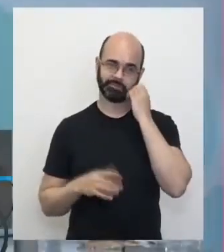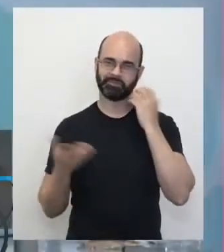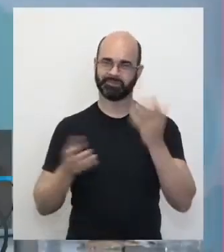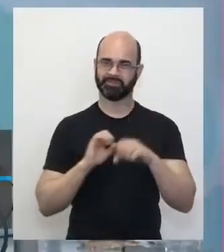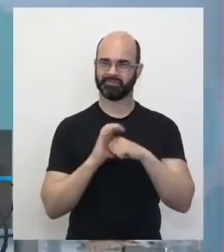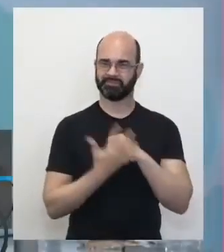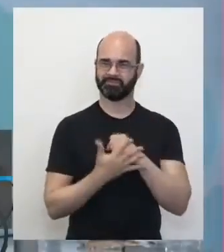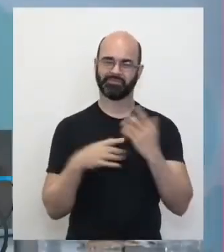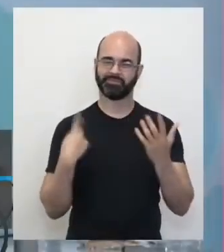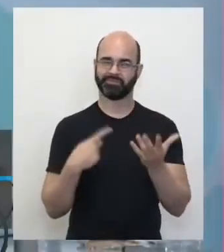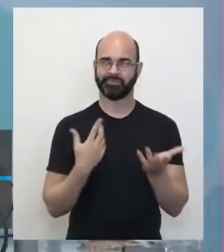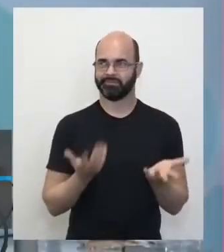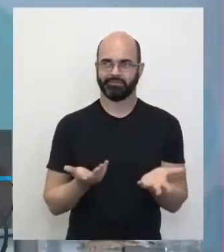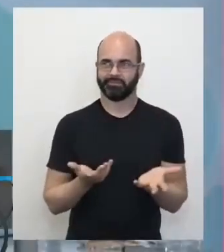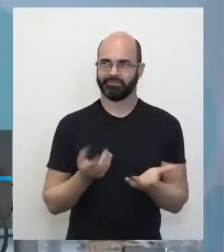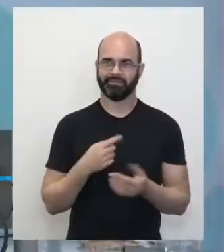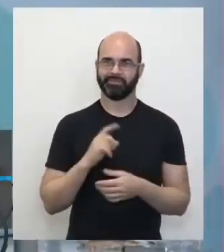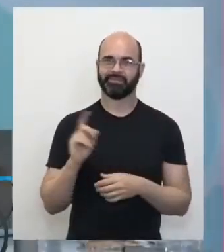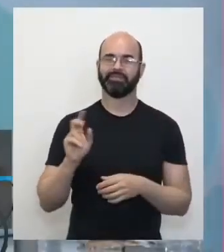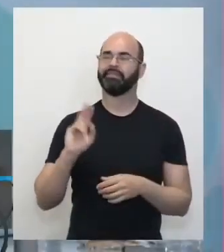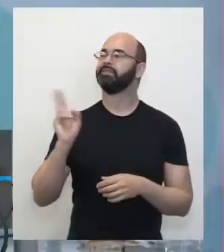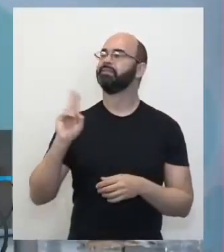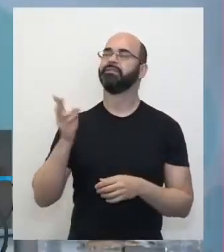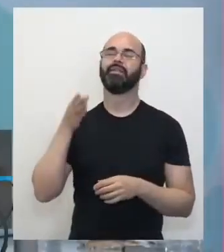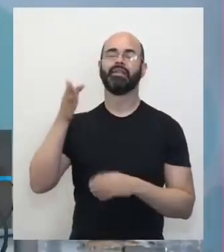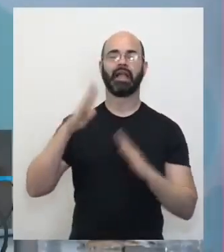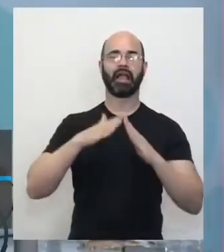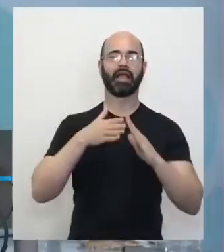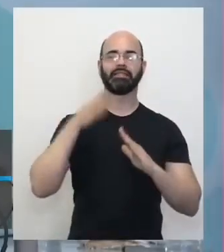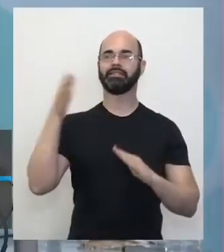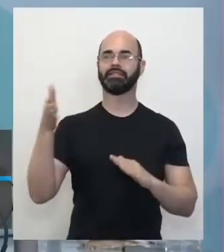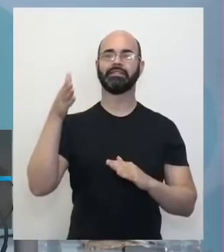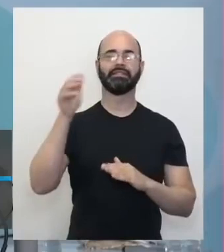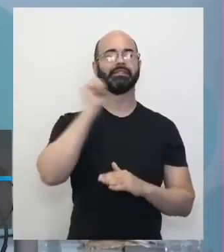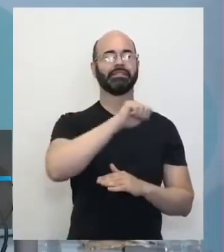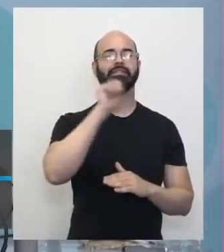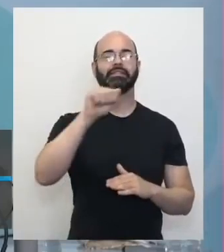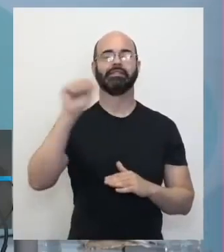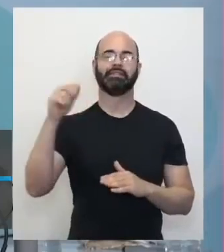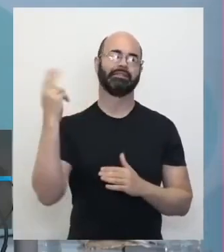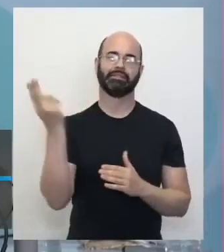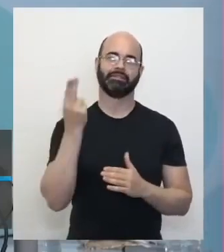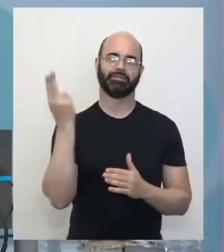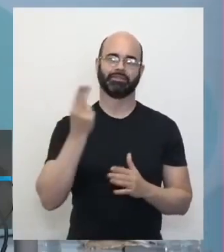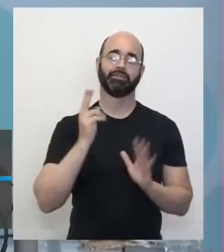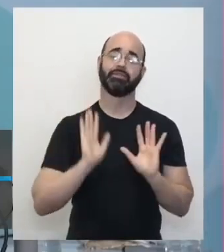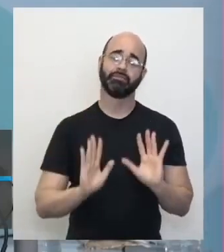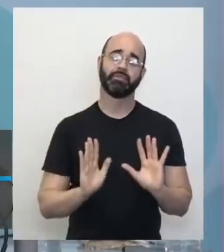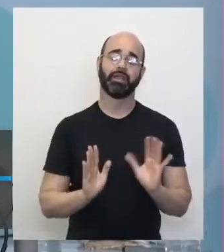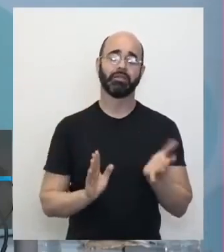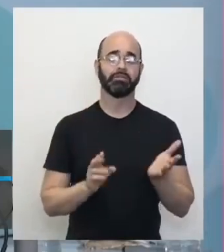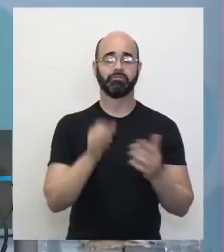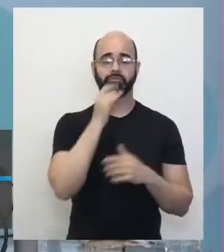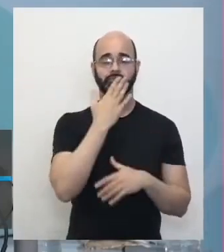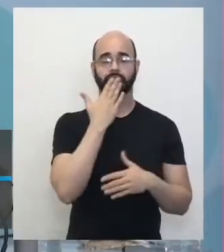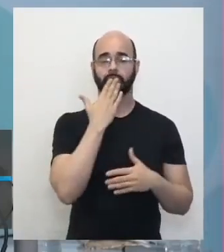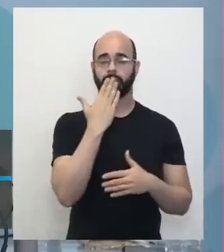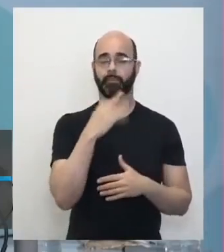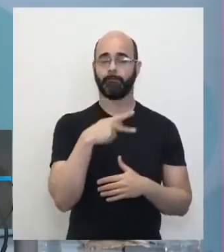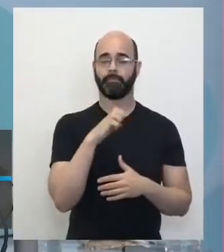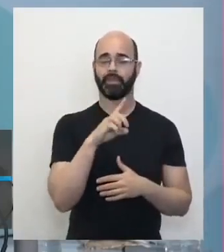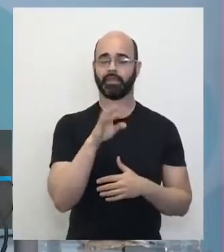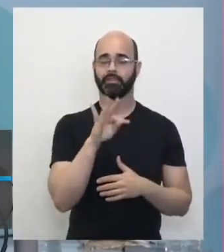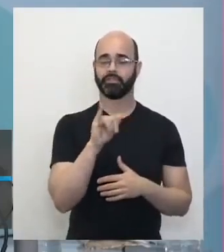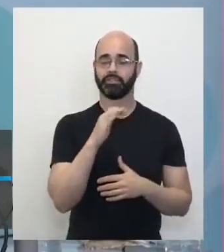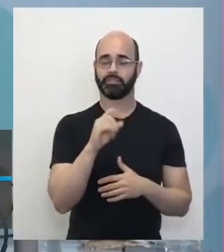pandemia, nós não temos como sair pedindo assinaturas ou requerendo, mas tem como fazer uma petição, um